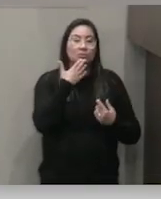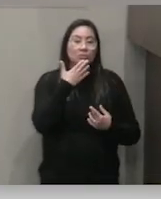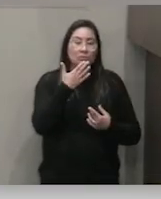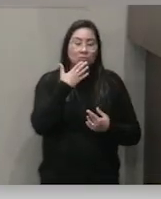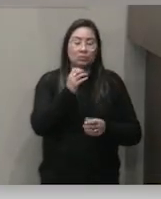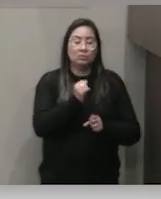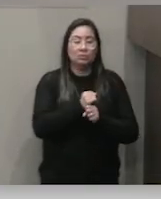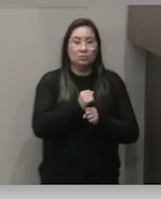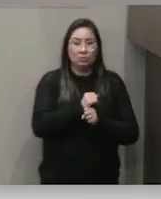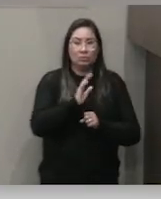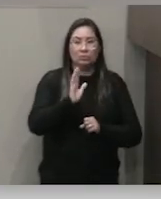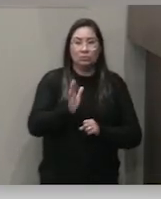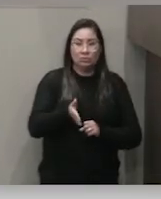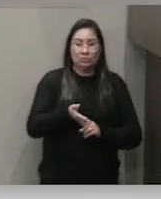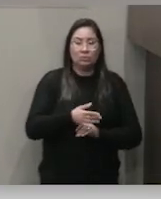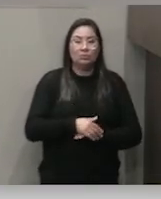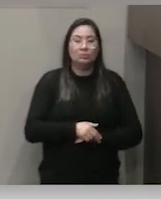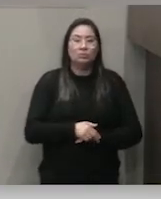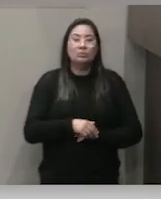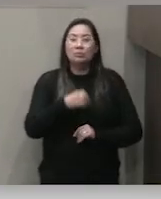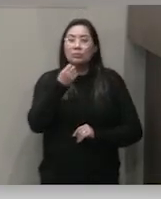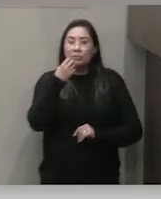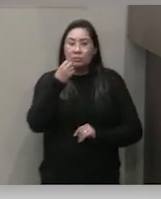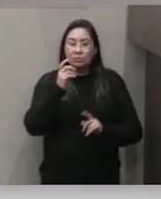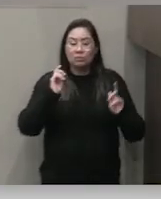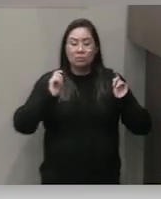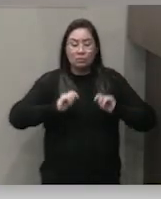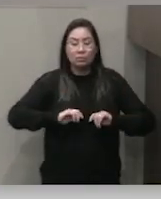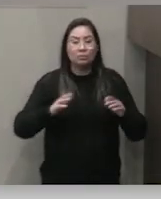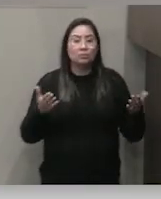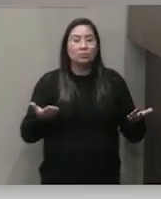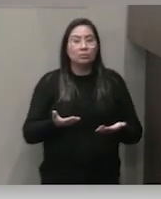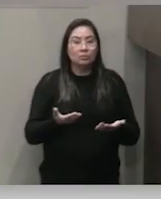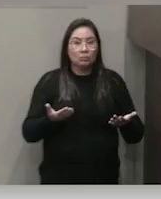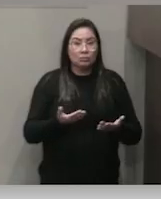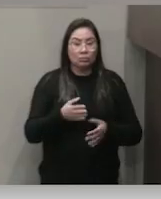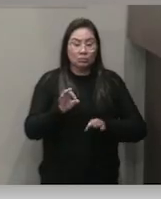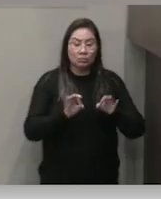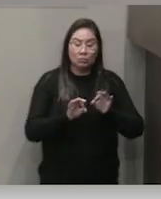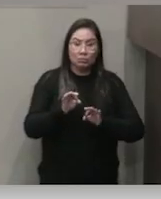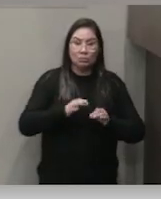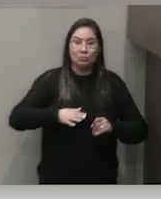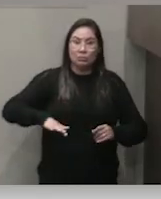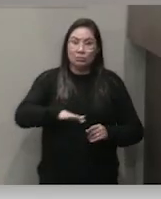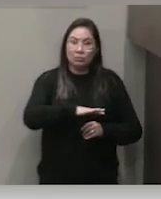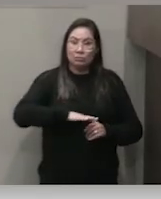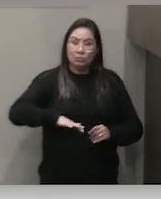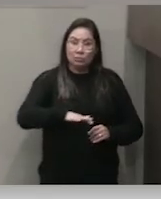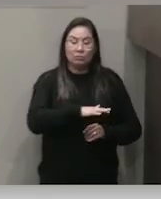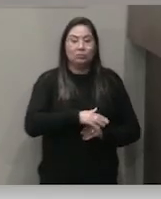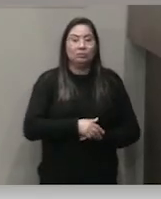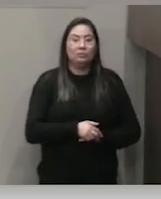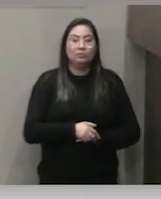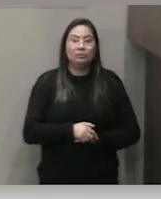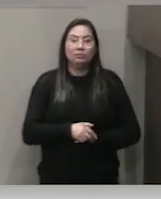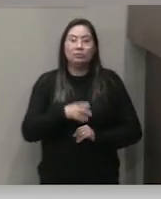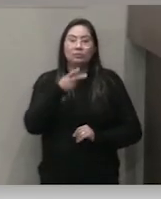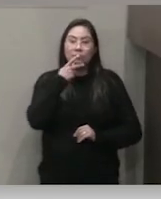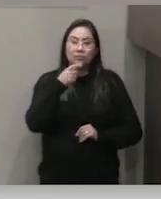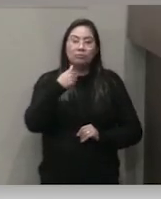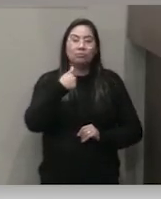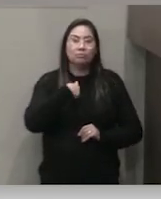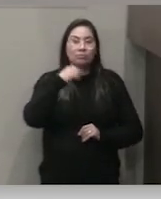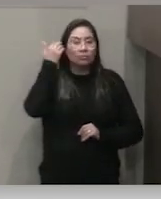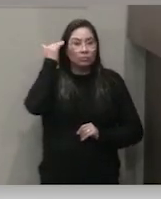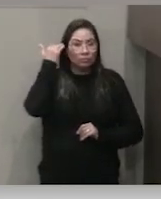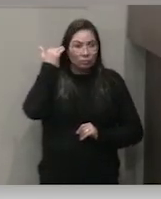anos. Que bom que vai ser possível agora ajustar essa situação. Dizer que eu tenho entendimento